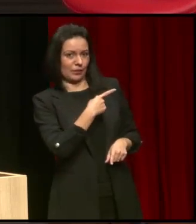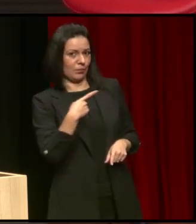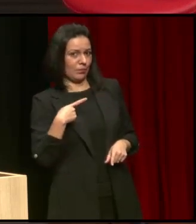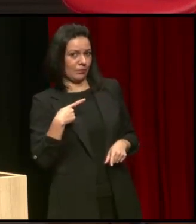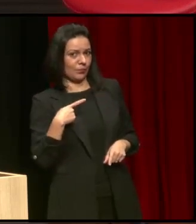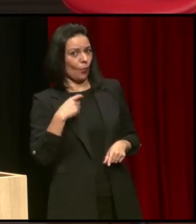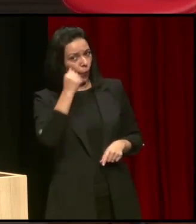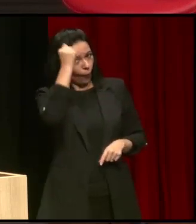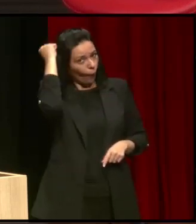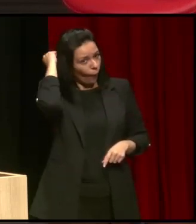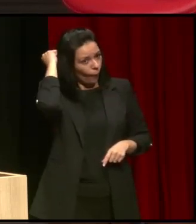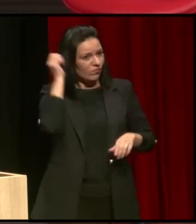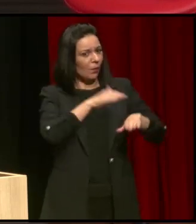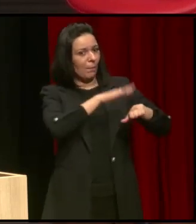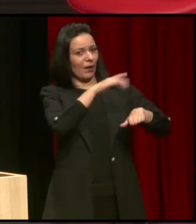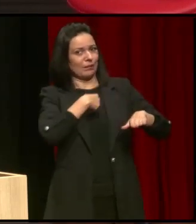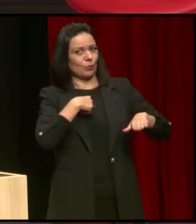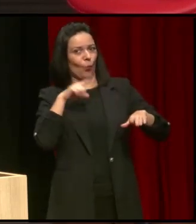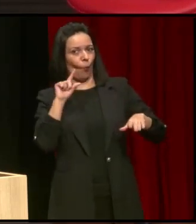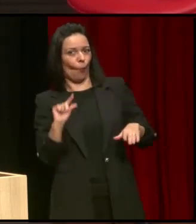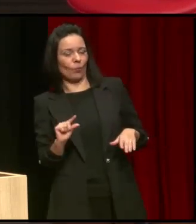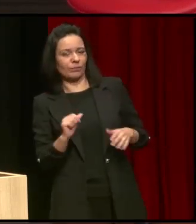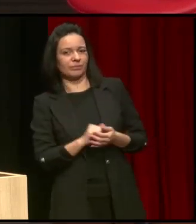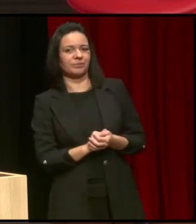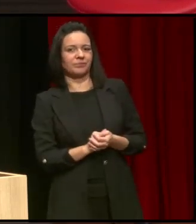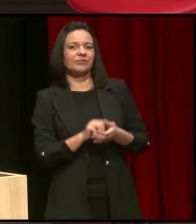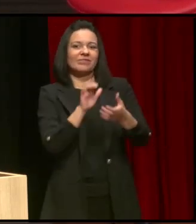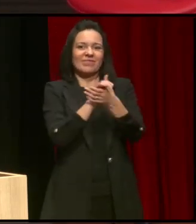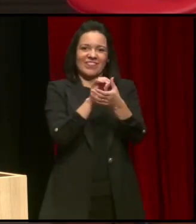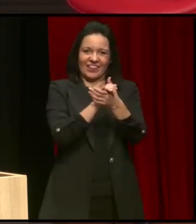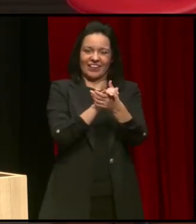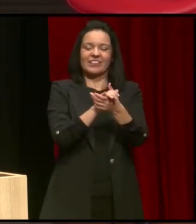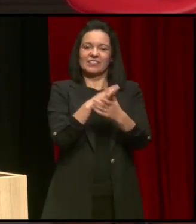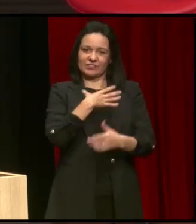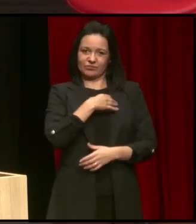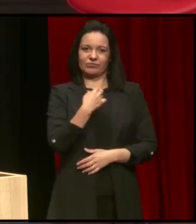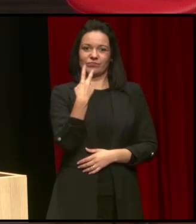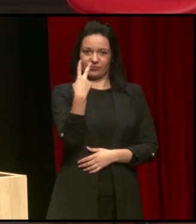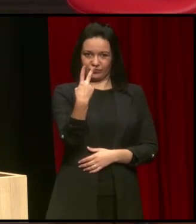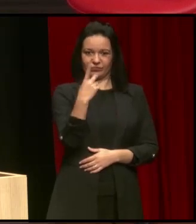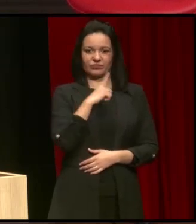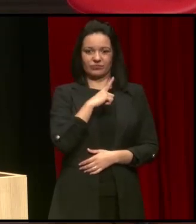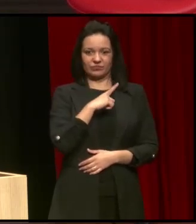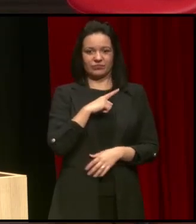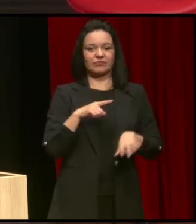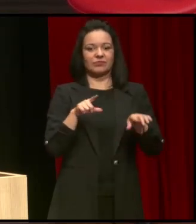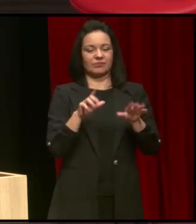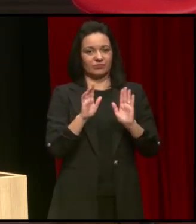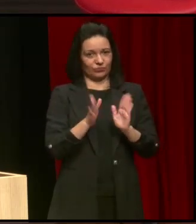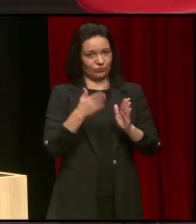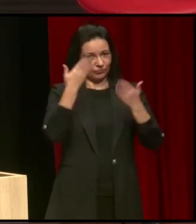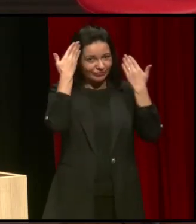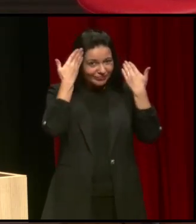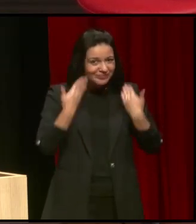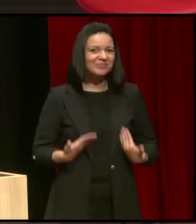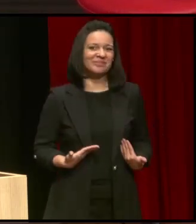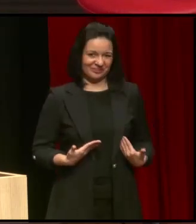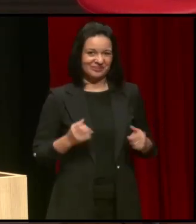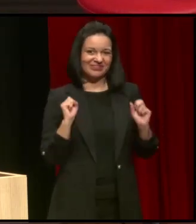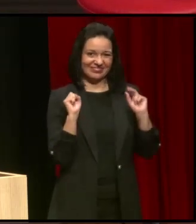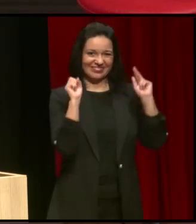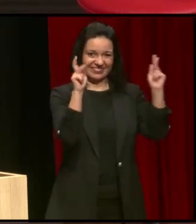Mas essa é a minha descrição, e sou casado, tenho dois filhos, o Felipe e a Natália, minha esposa e a Miriam. Então esse aqui sou eu, tá bom,